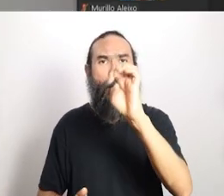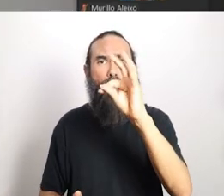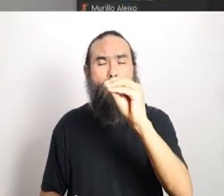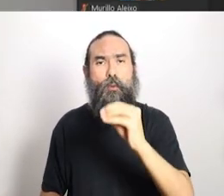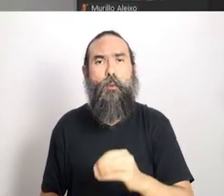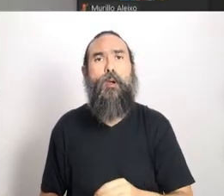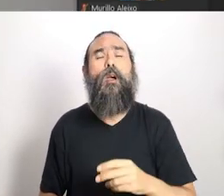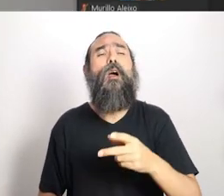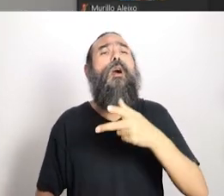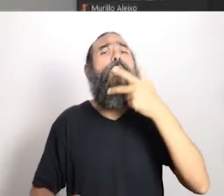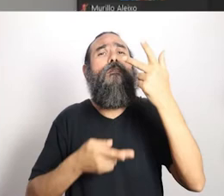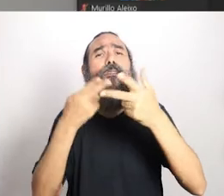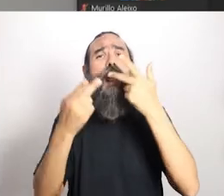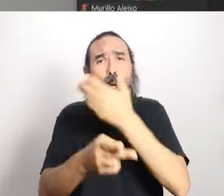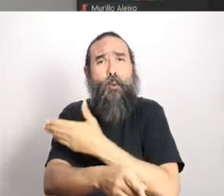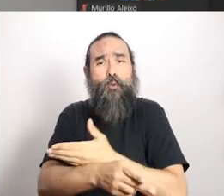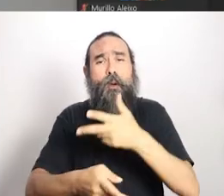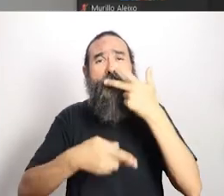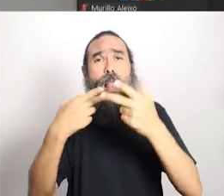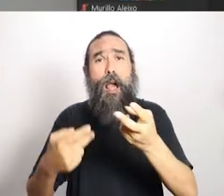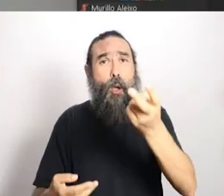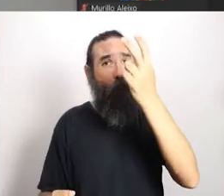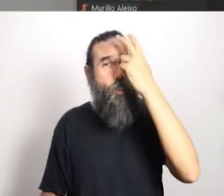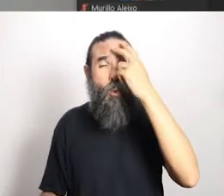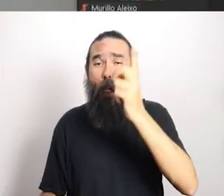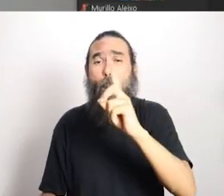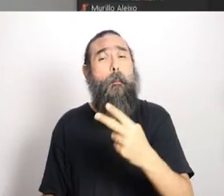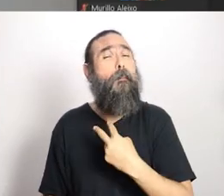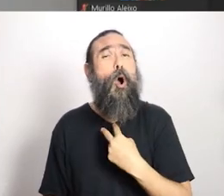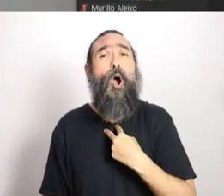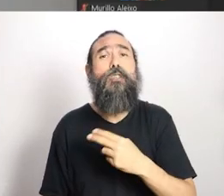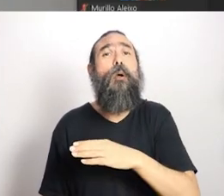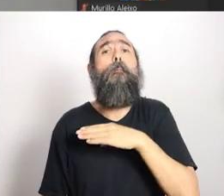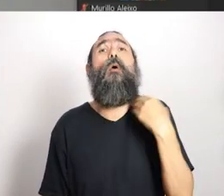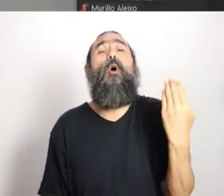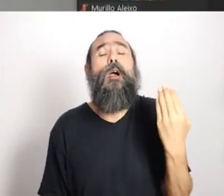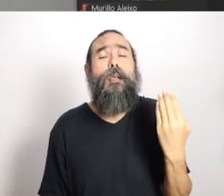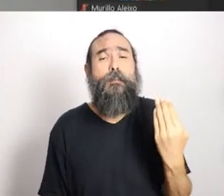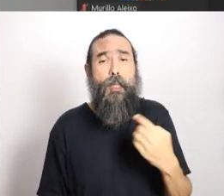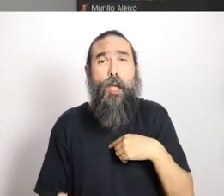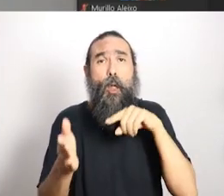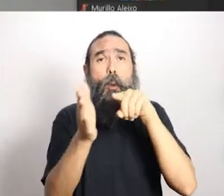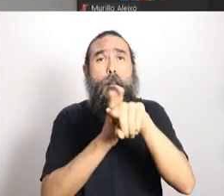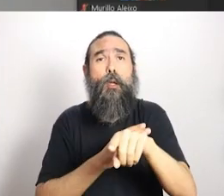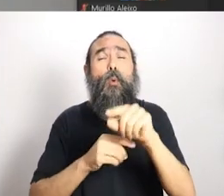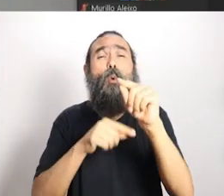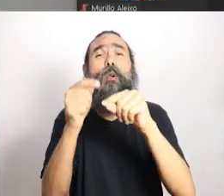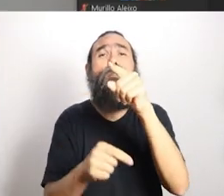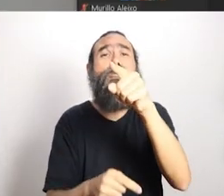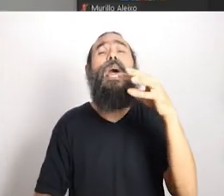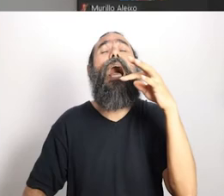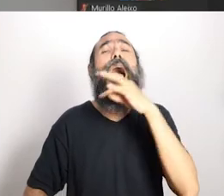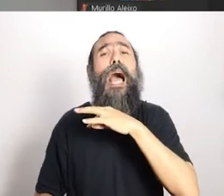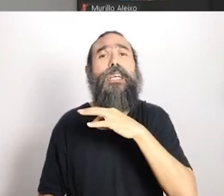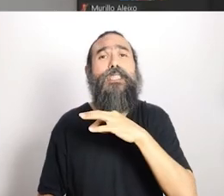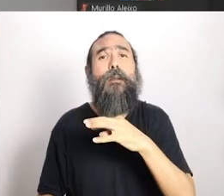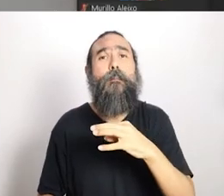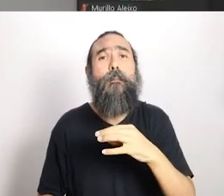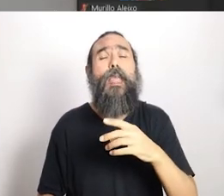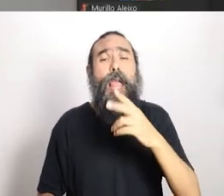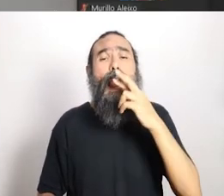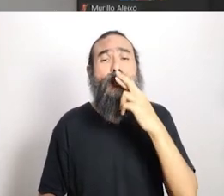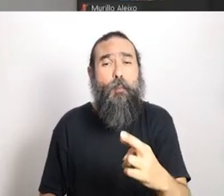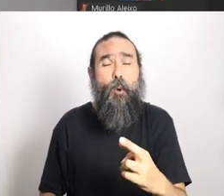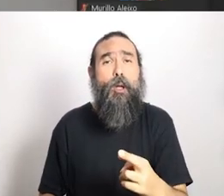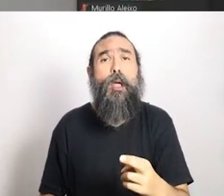diz assim, a cultura não pode morrer, a primeira coisa que me vem na cabeça é assim, por quê? Porque eu quero saber o que é que move a pessoa